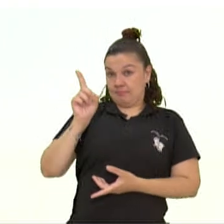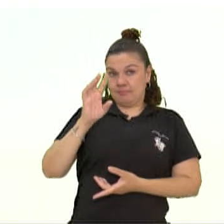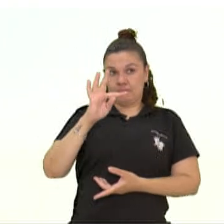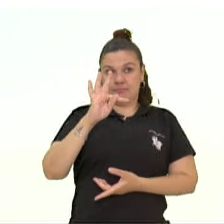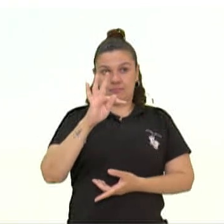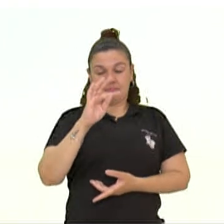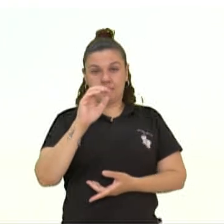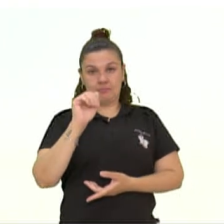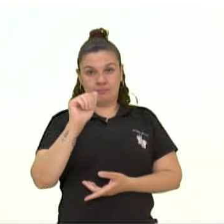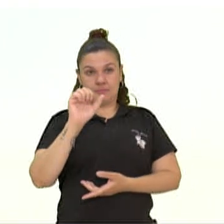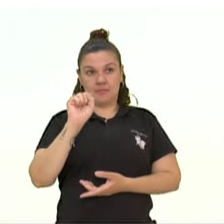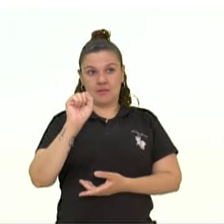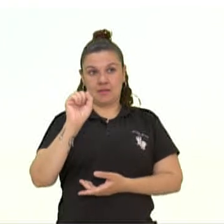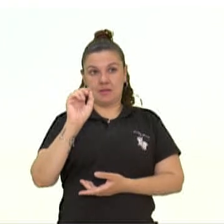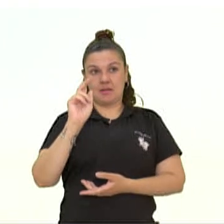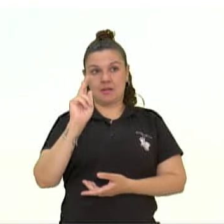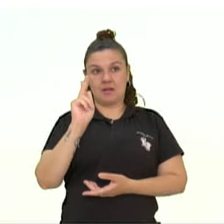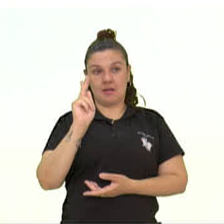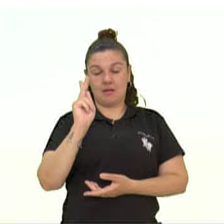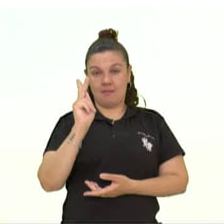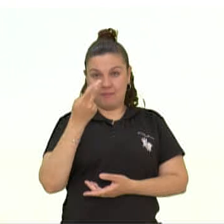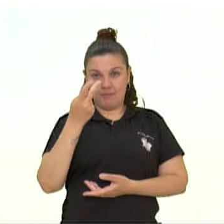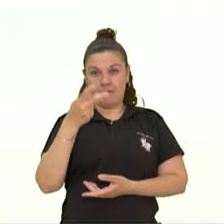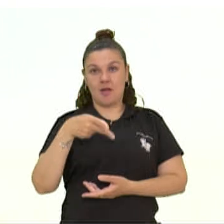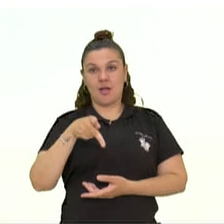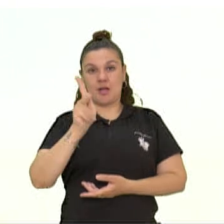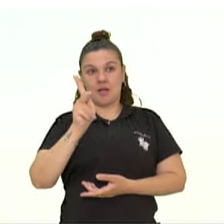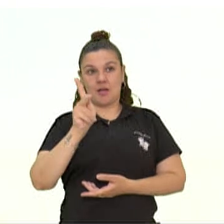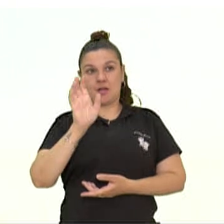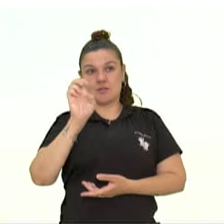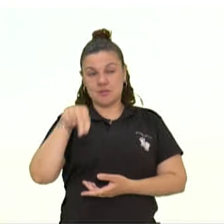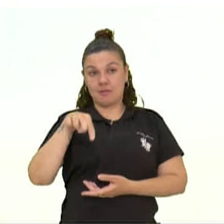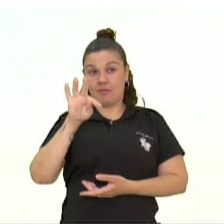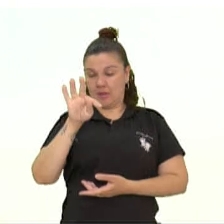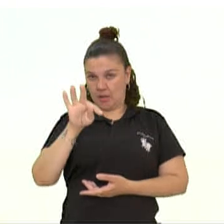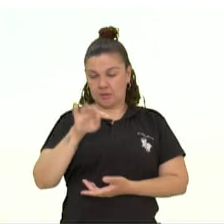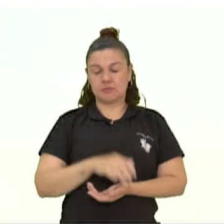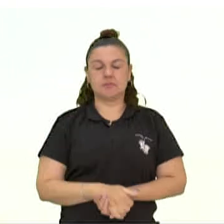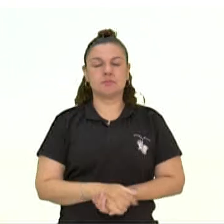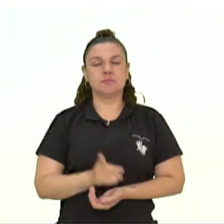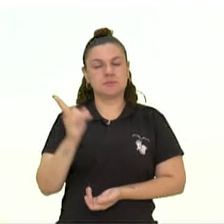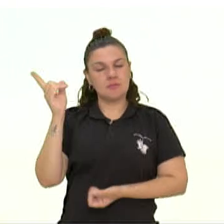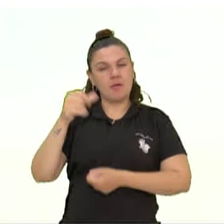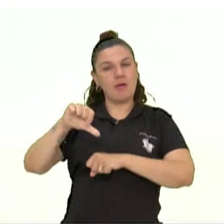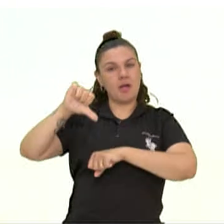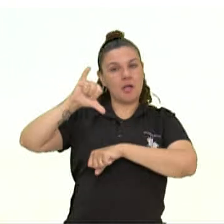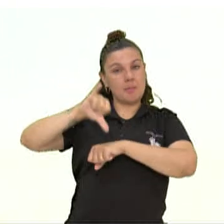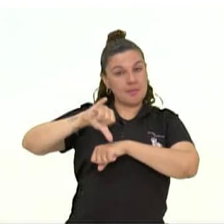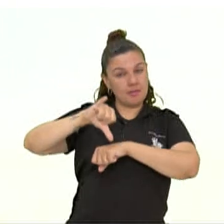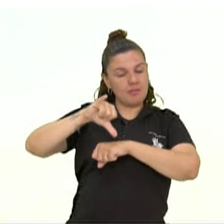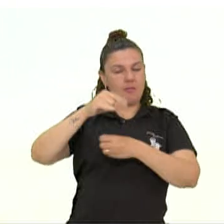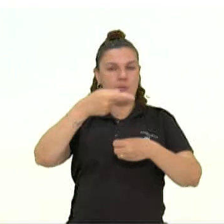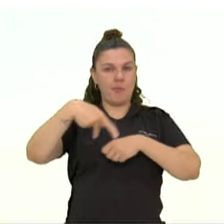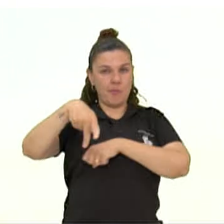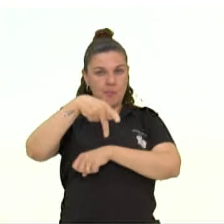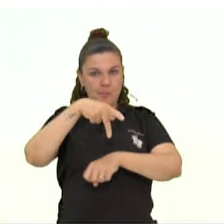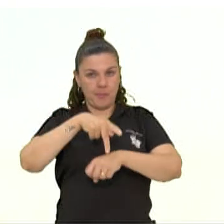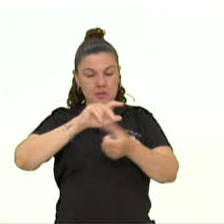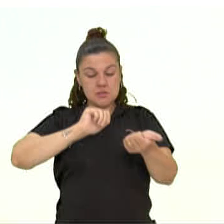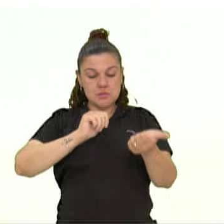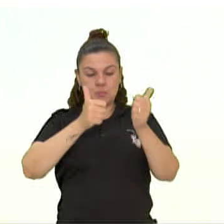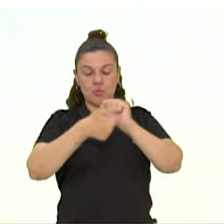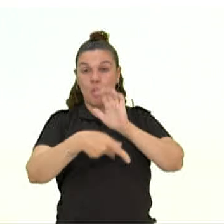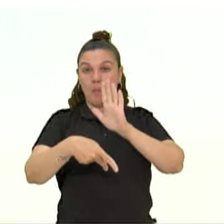Aí Tashkent, no Uzbequistão, daí de novo a gente vai para a Ásia Central, né? Capital do país da Ásia Central, se converteu em um ponto